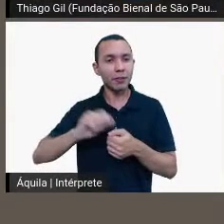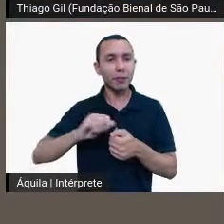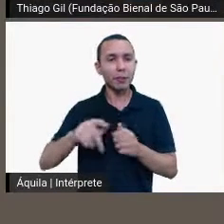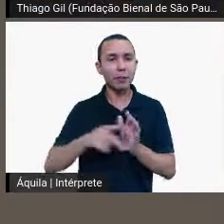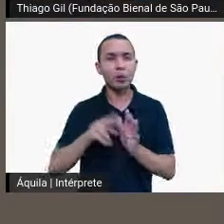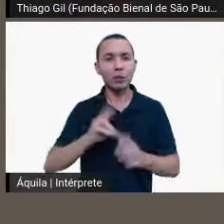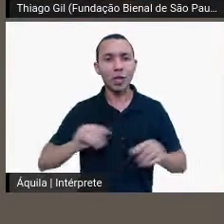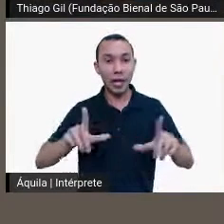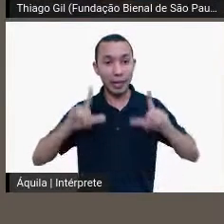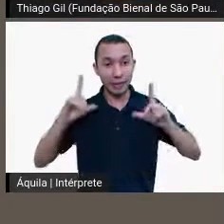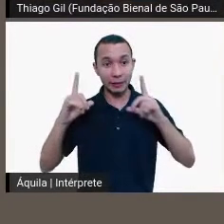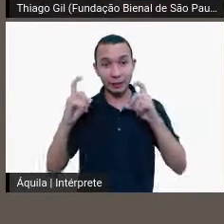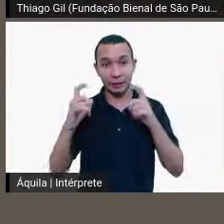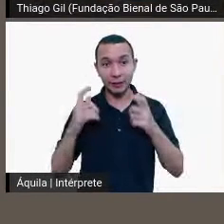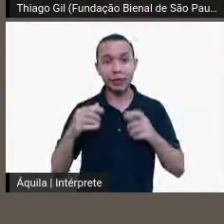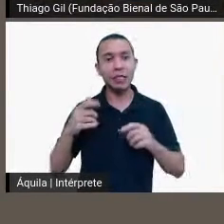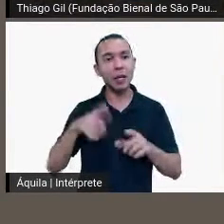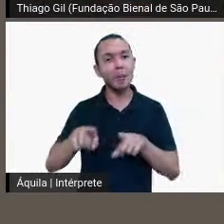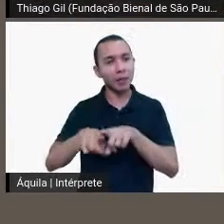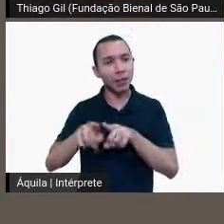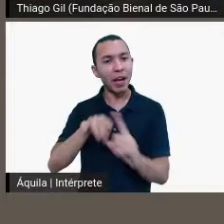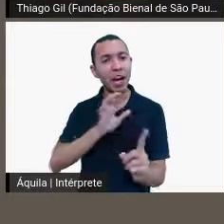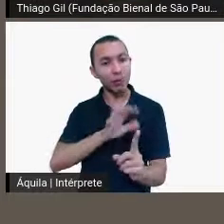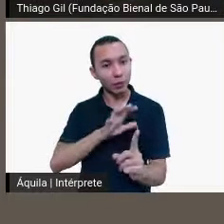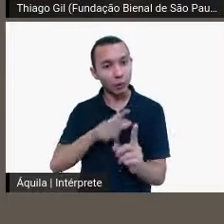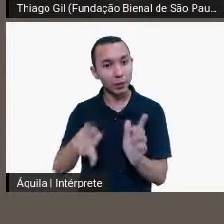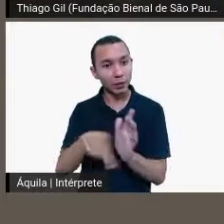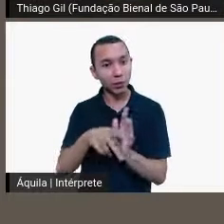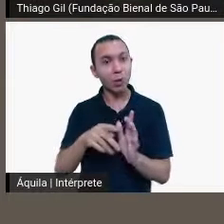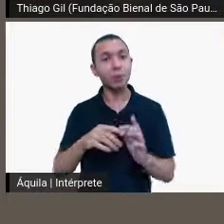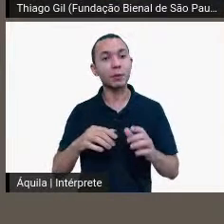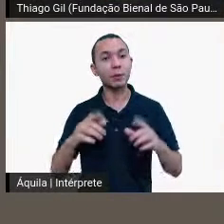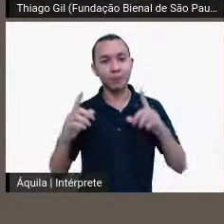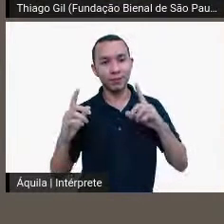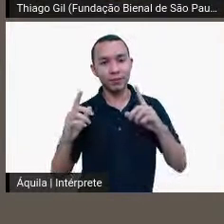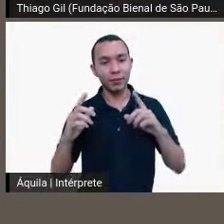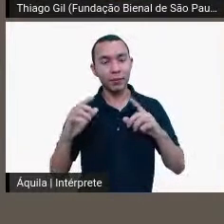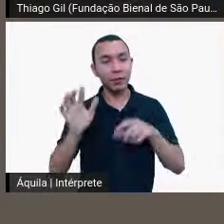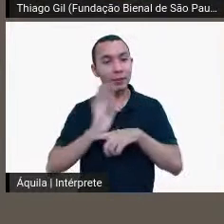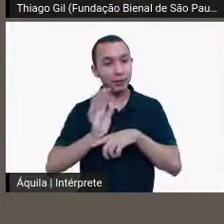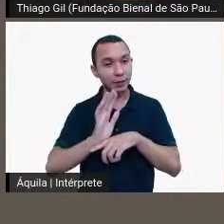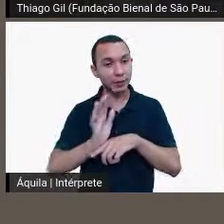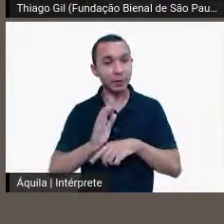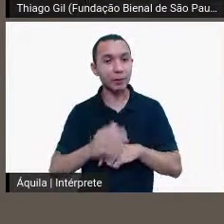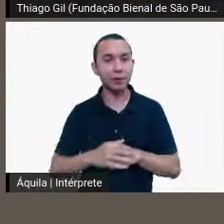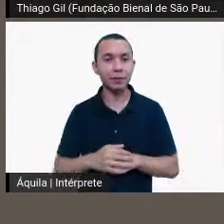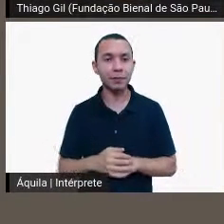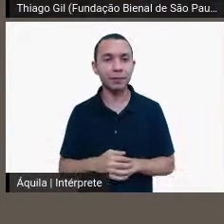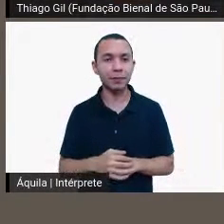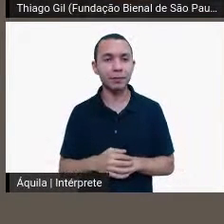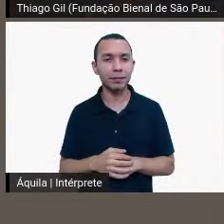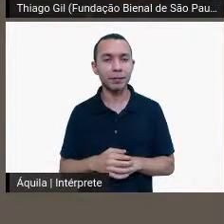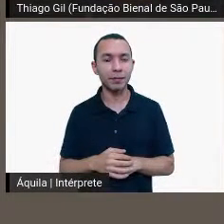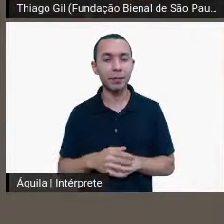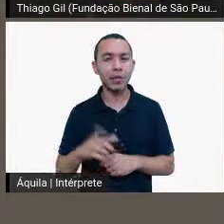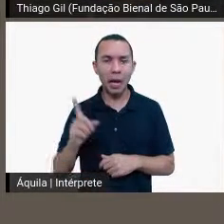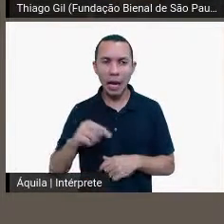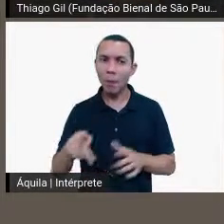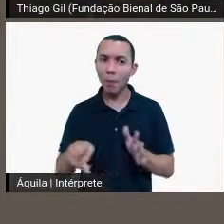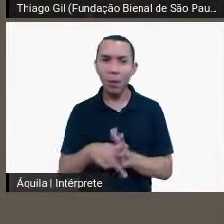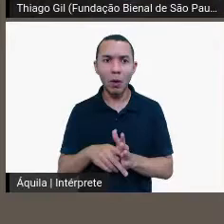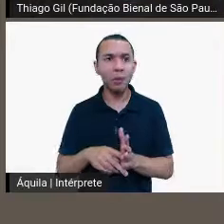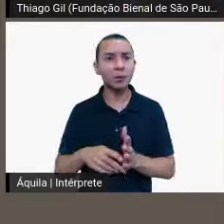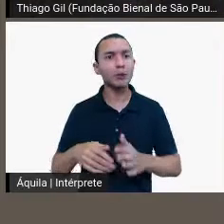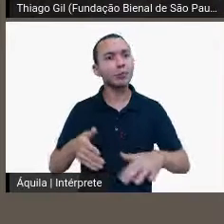pela influência do cinema no comportamento dela, era uma situação profundamente moderna, como